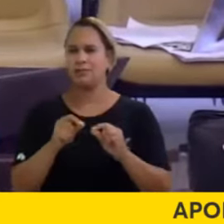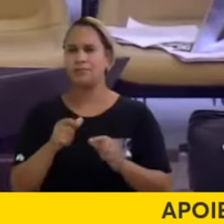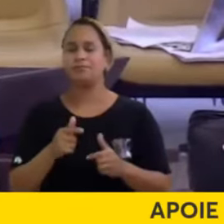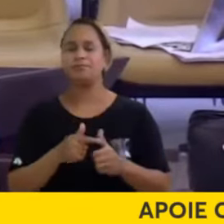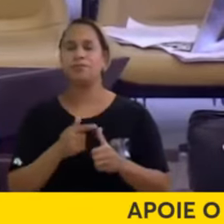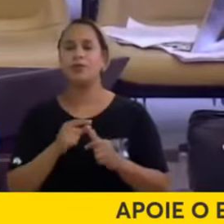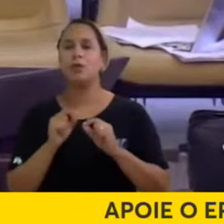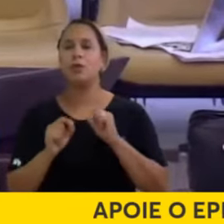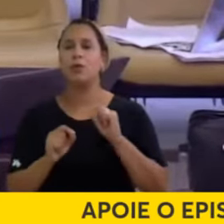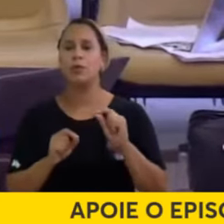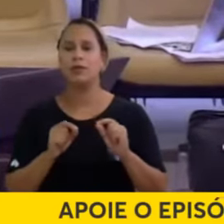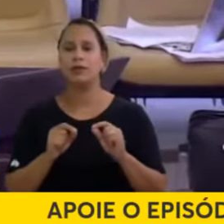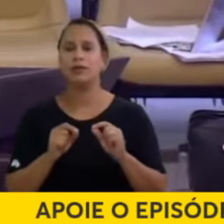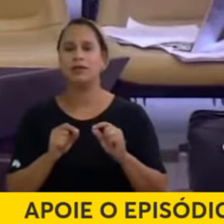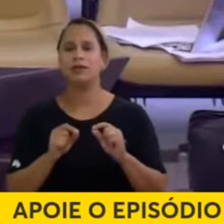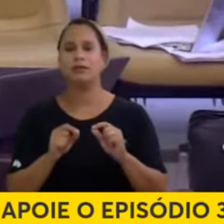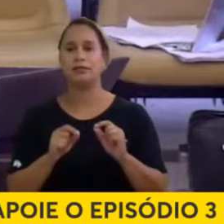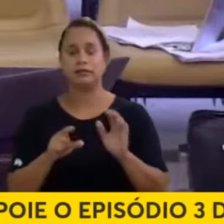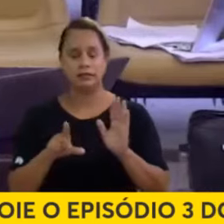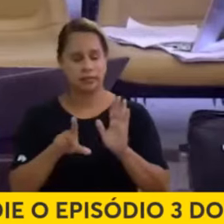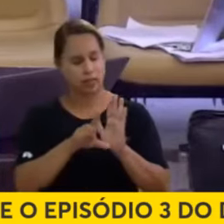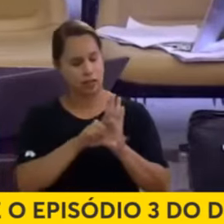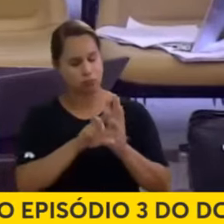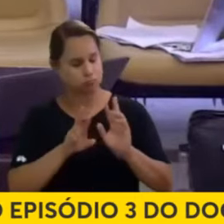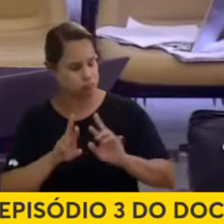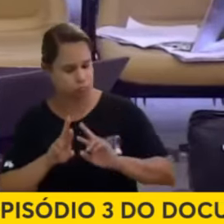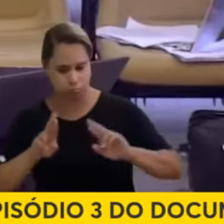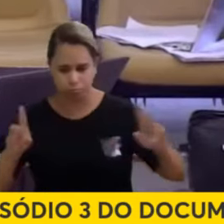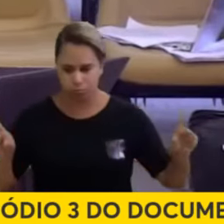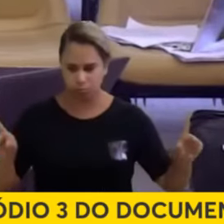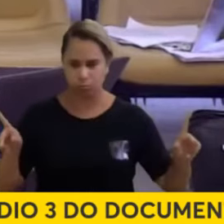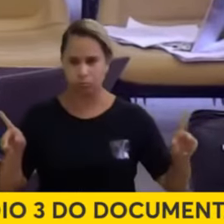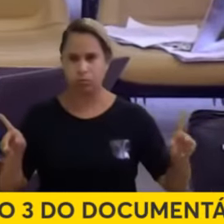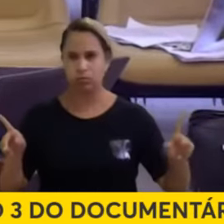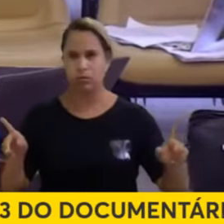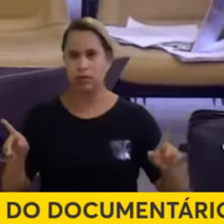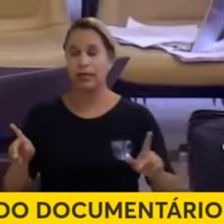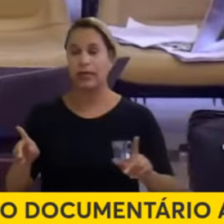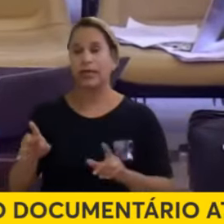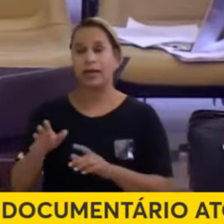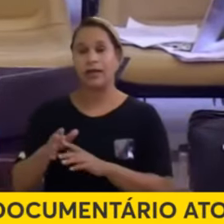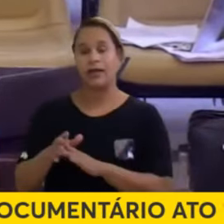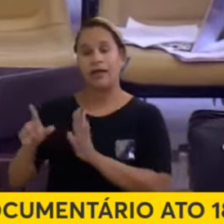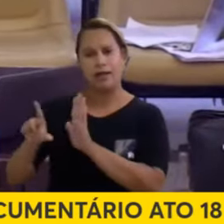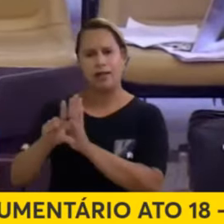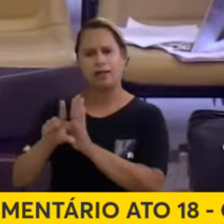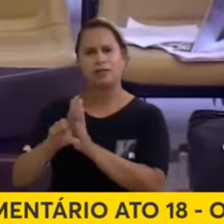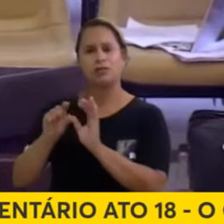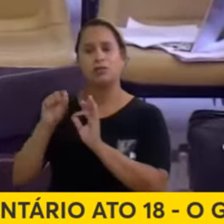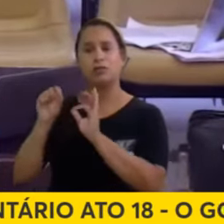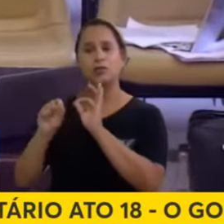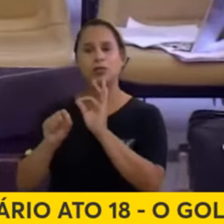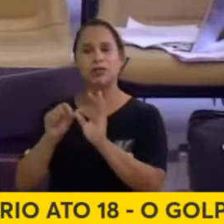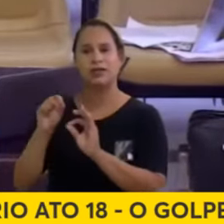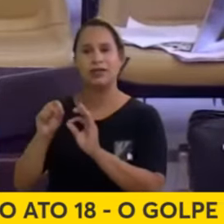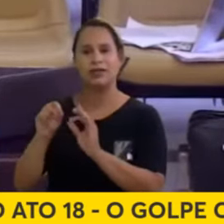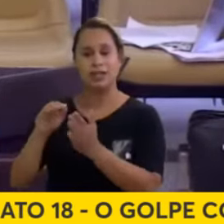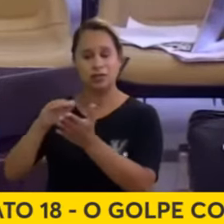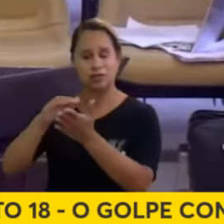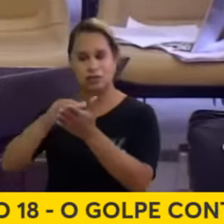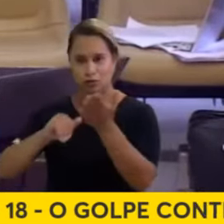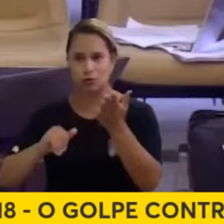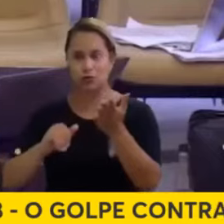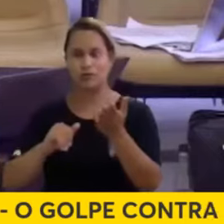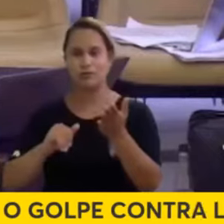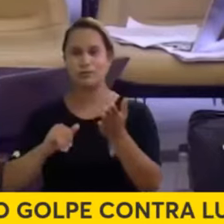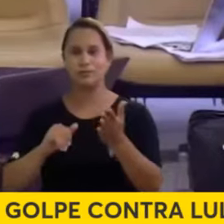indiferente legal a própria legislação exclui gasto com advogado no final eu vou falar e vou fazer a merecida defesa da história do